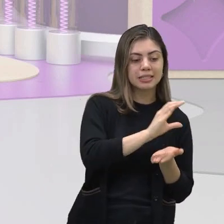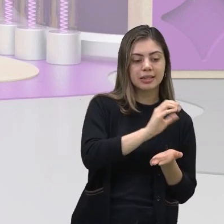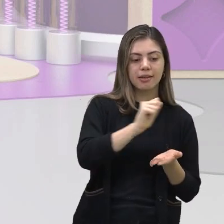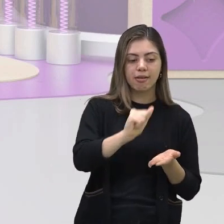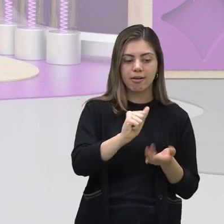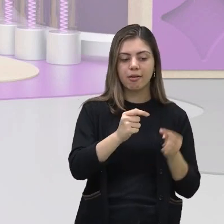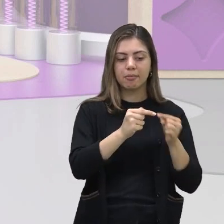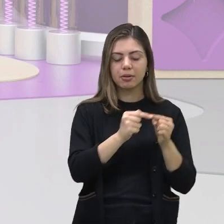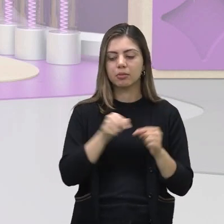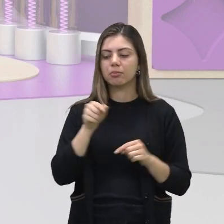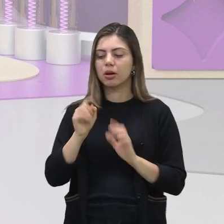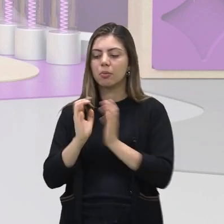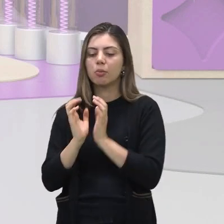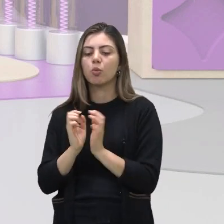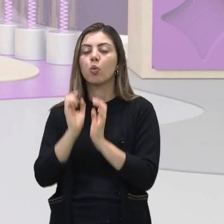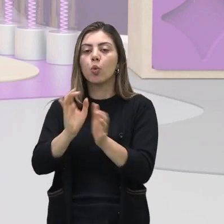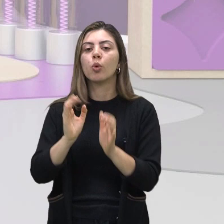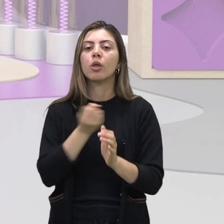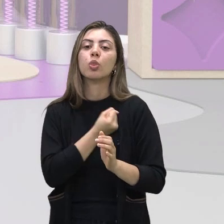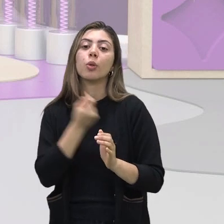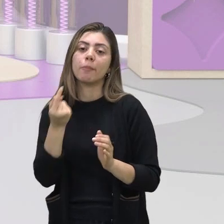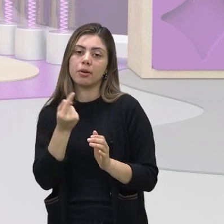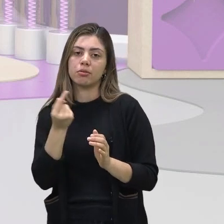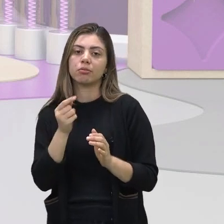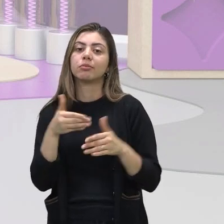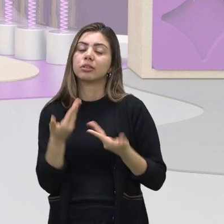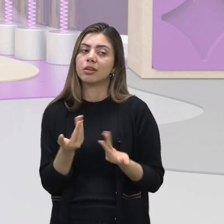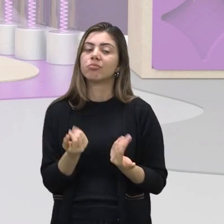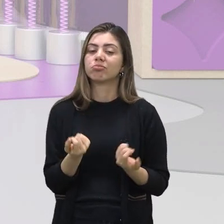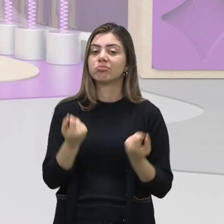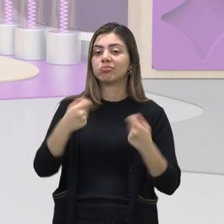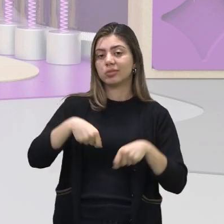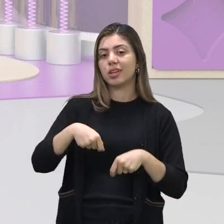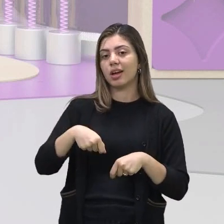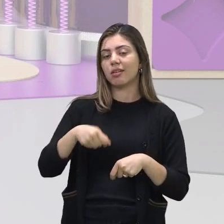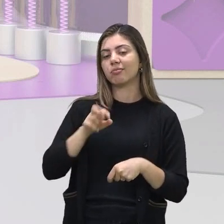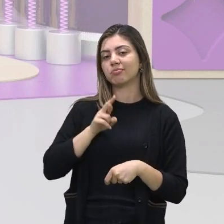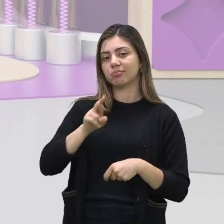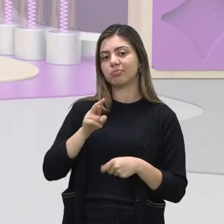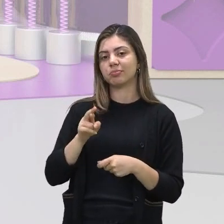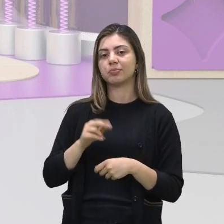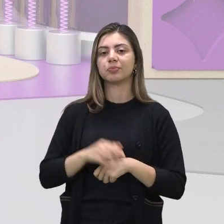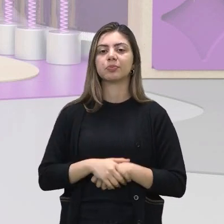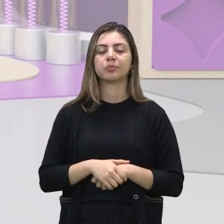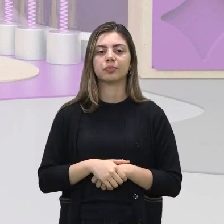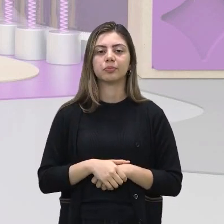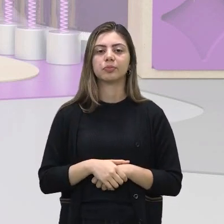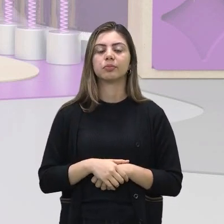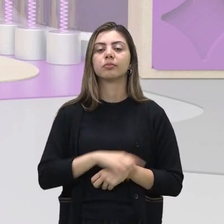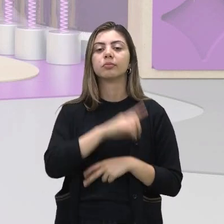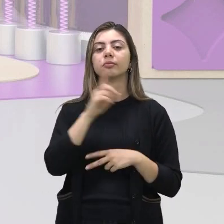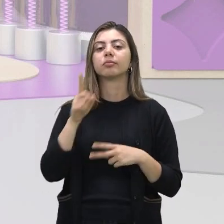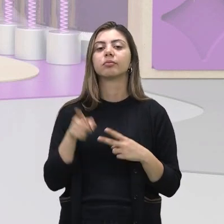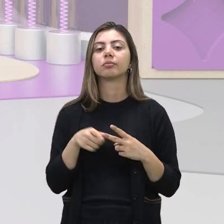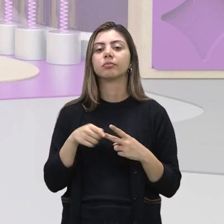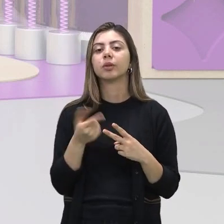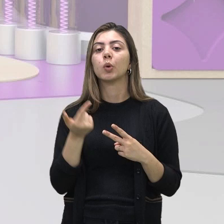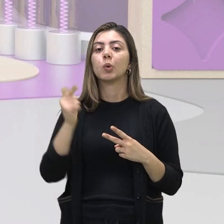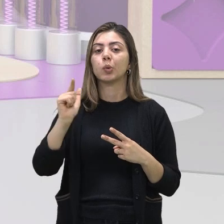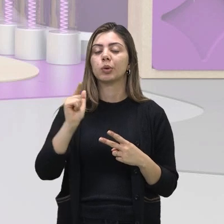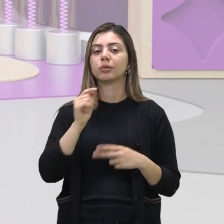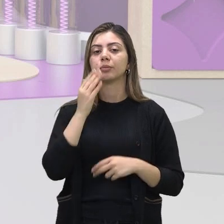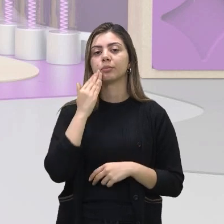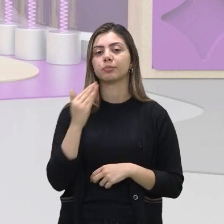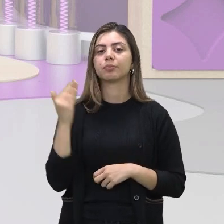1 no dado. É a primeira possibilidade aí que nós colocamos. Depois, temos mais, ó.